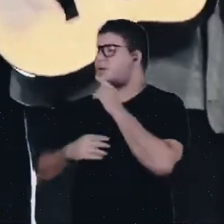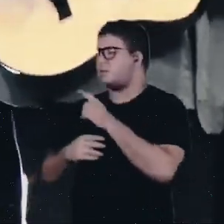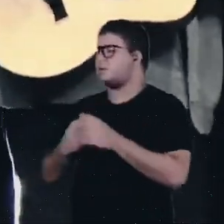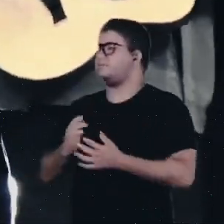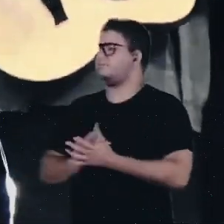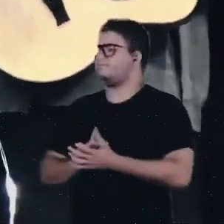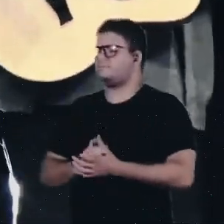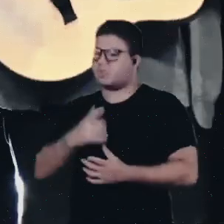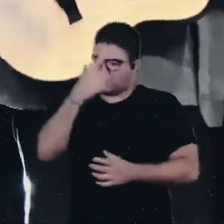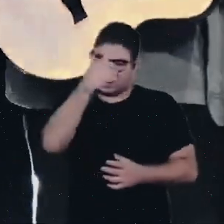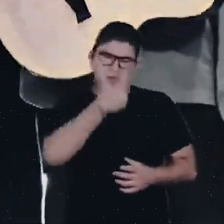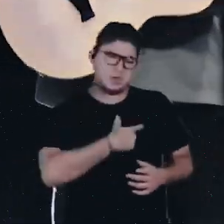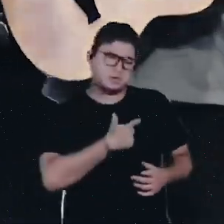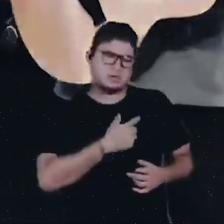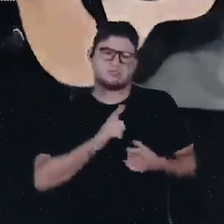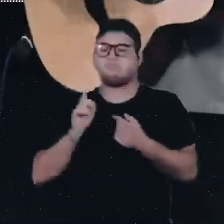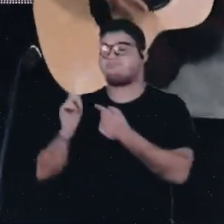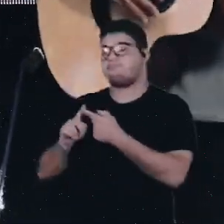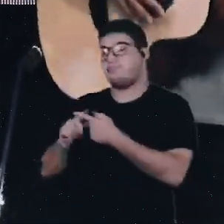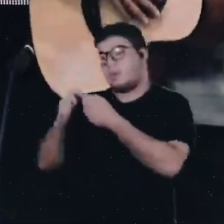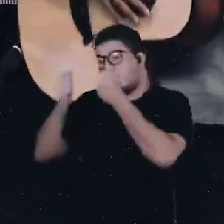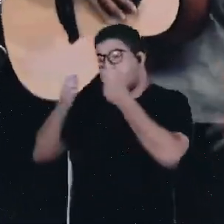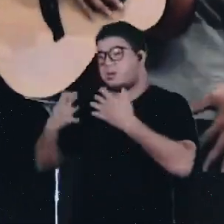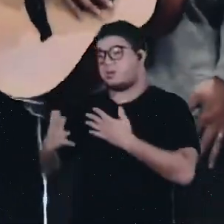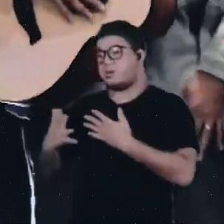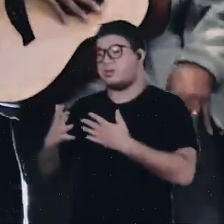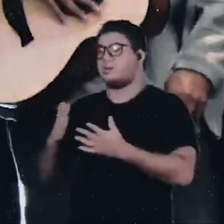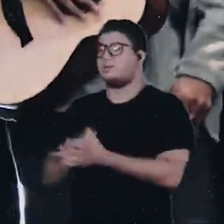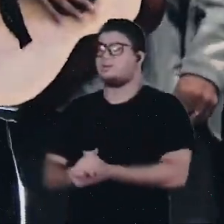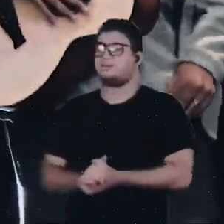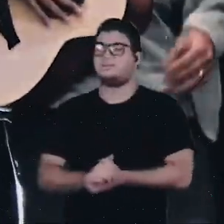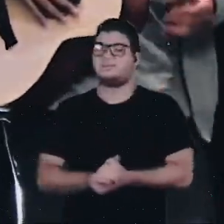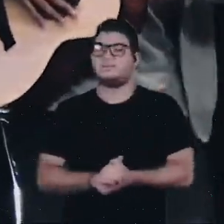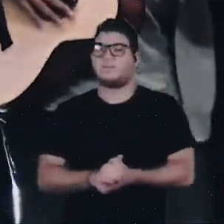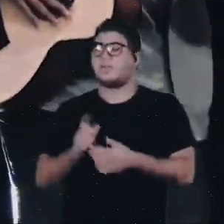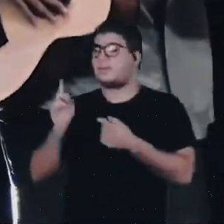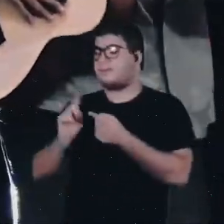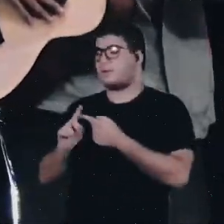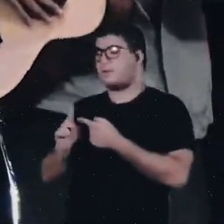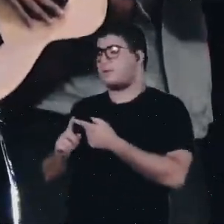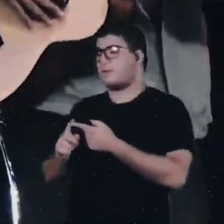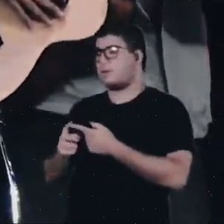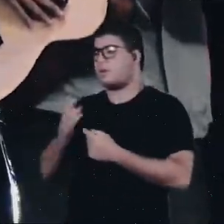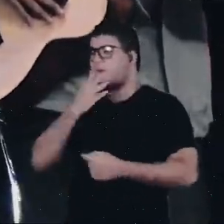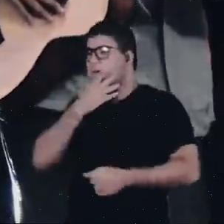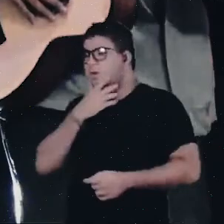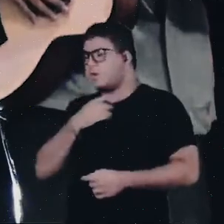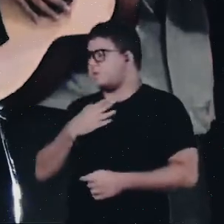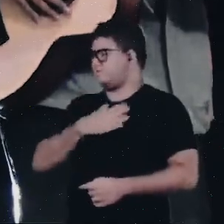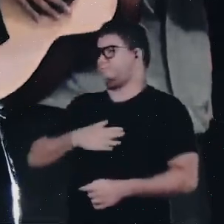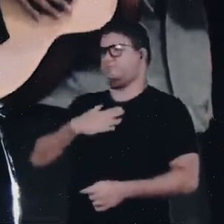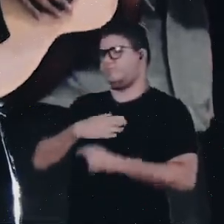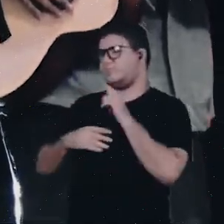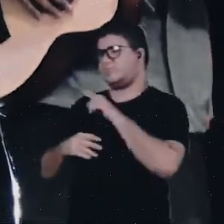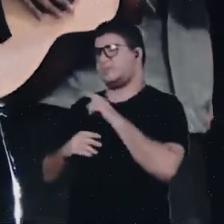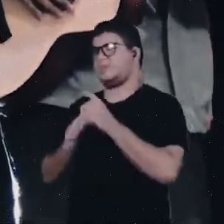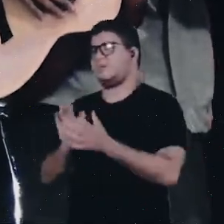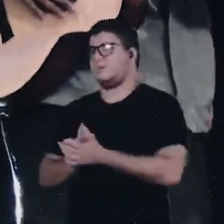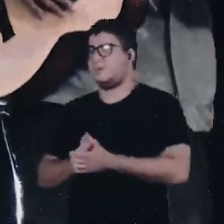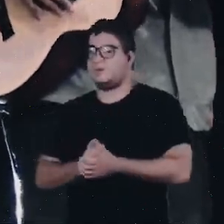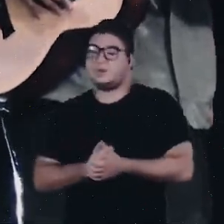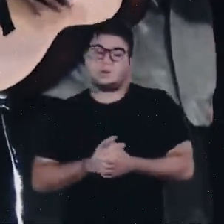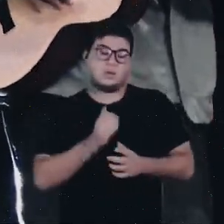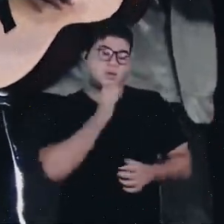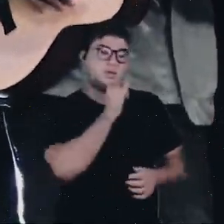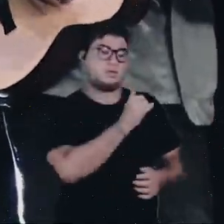sou. Mas por que? Me explica. Porque esse cara não gosta de você e você continua sendo tão amigável. Ele